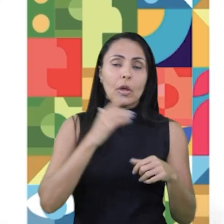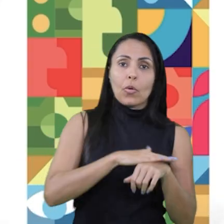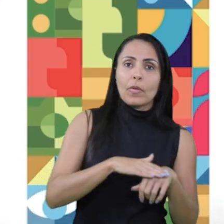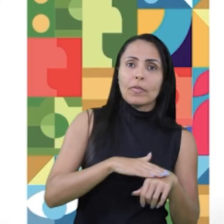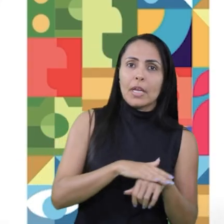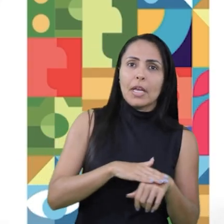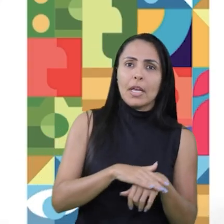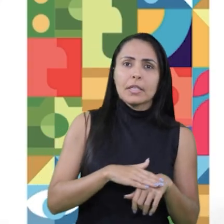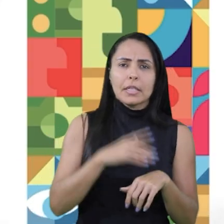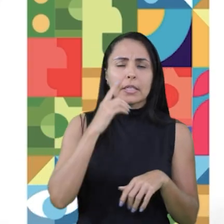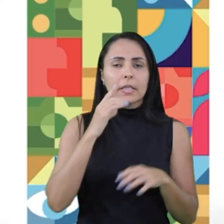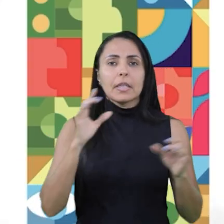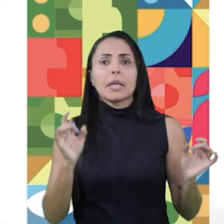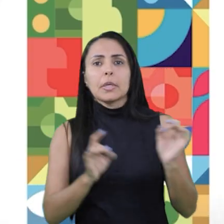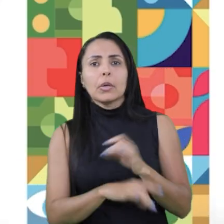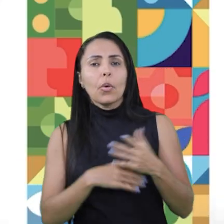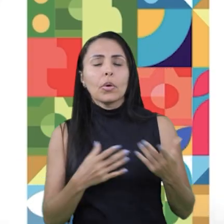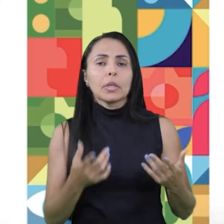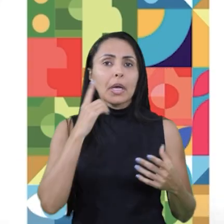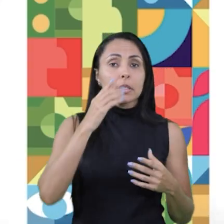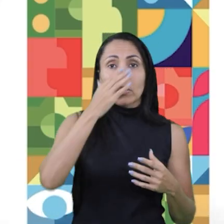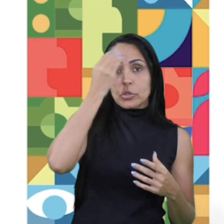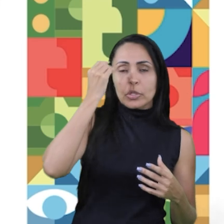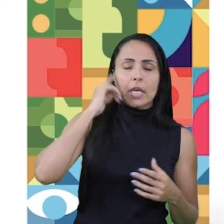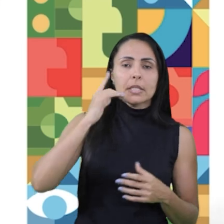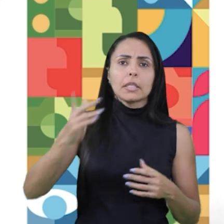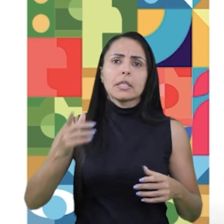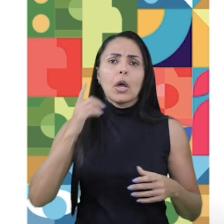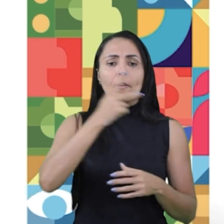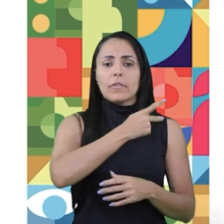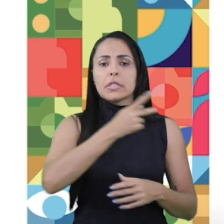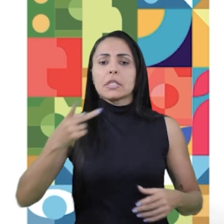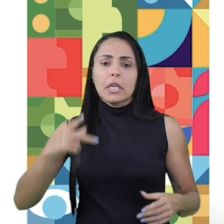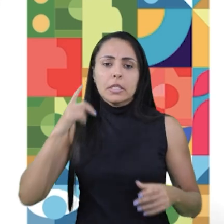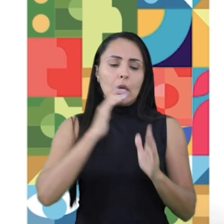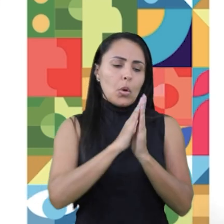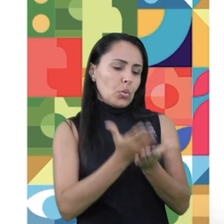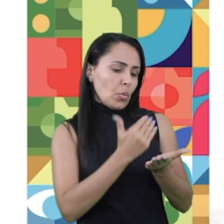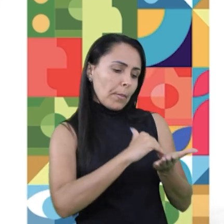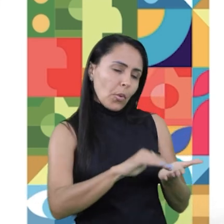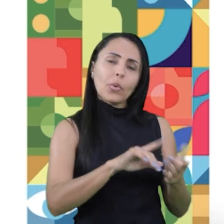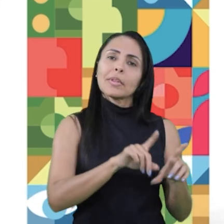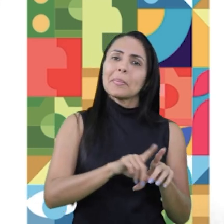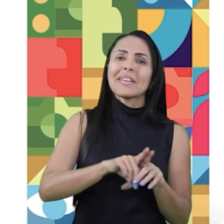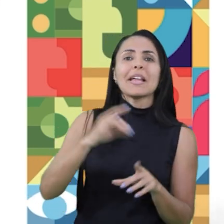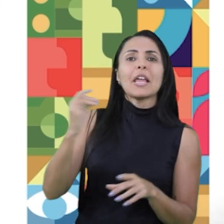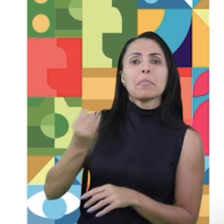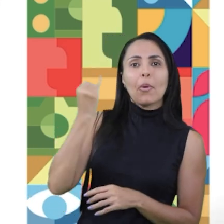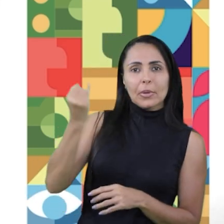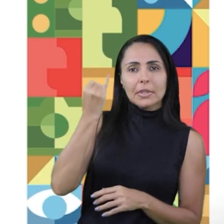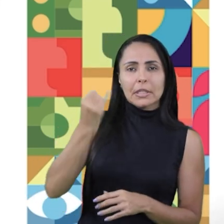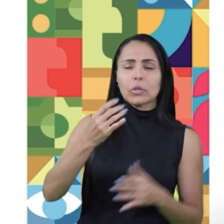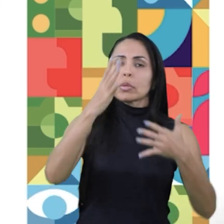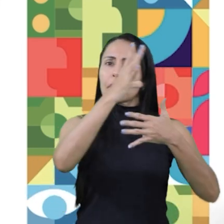vai parando por aqui, mas não esqueçam de dar uma visitadinha no nosso e-book. O e-book ele é muito importante, tem todos